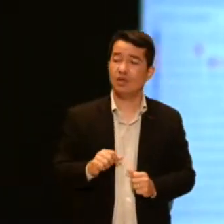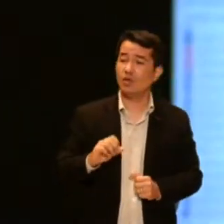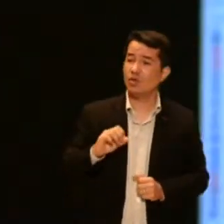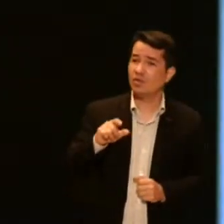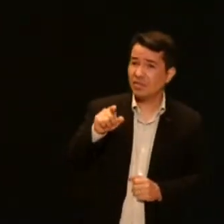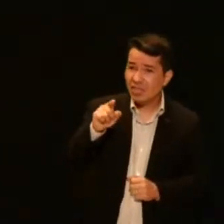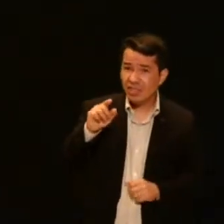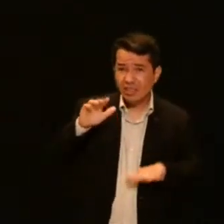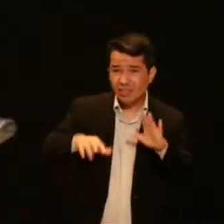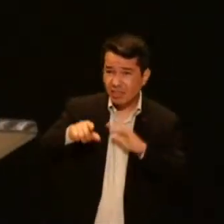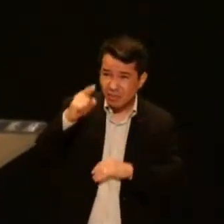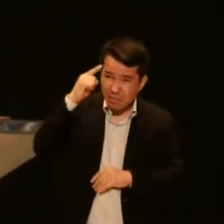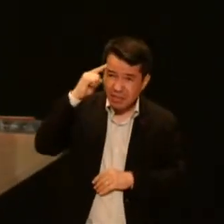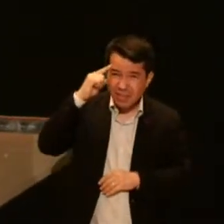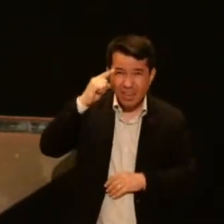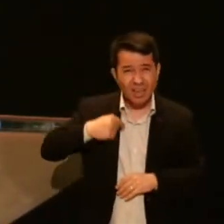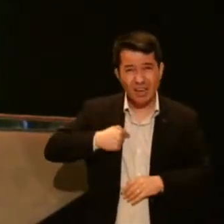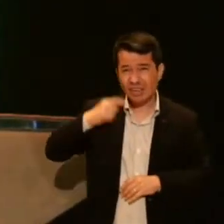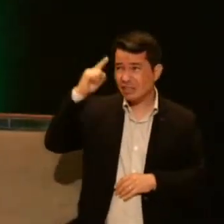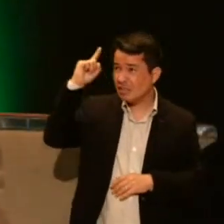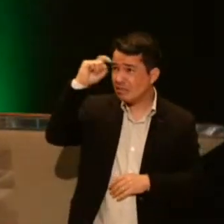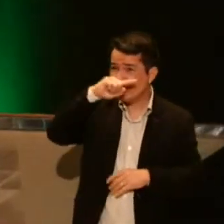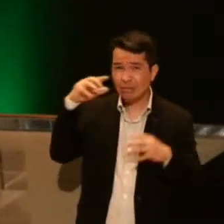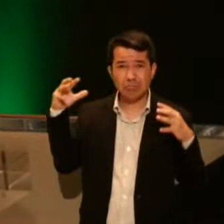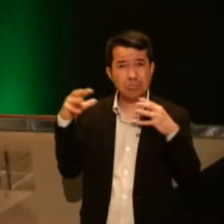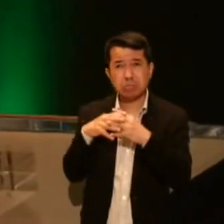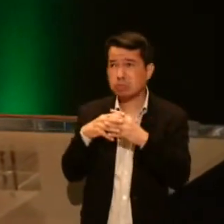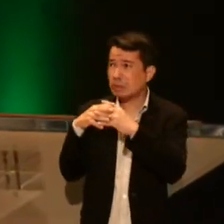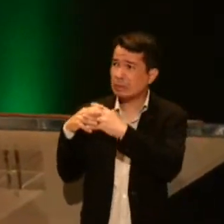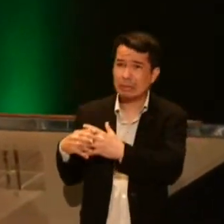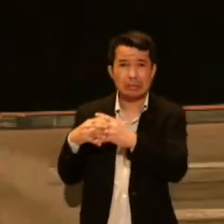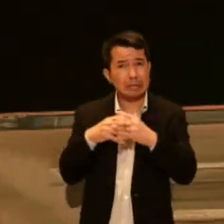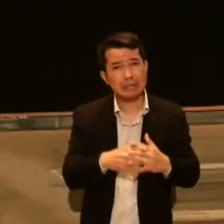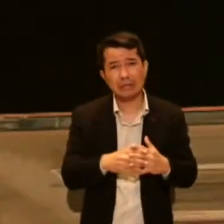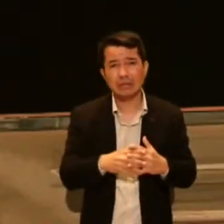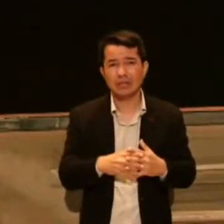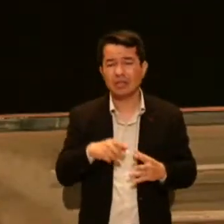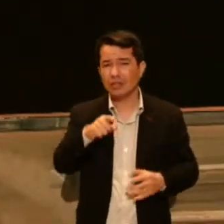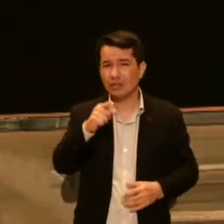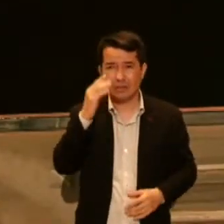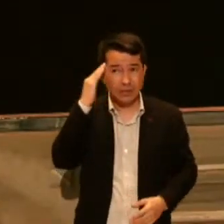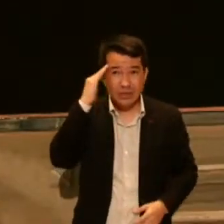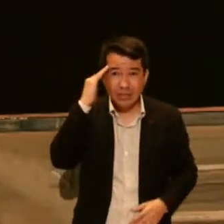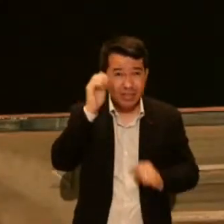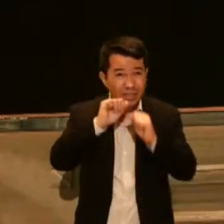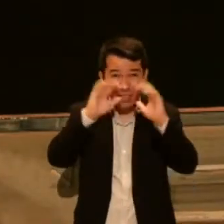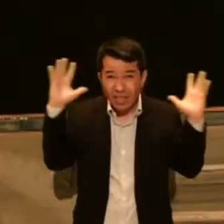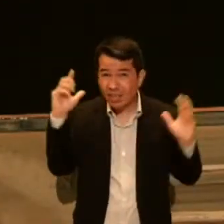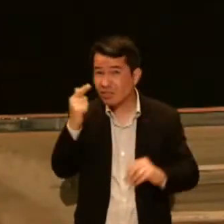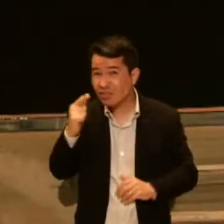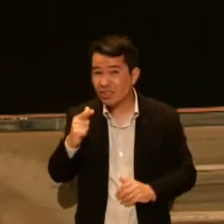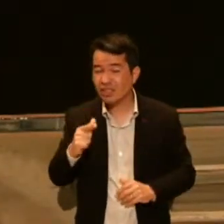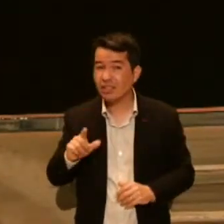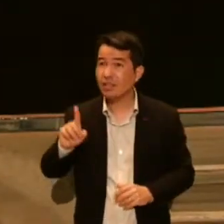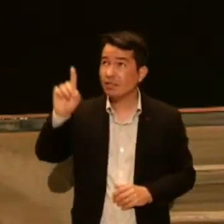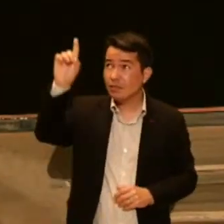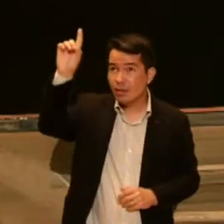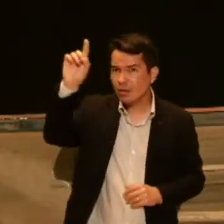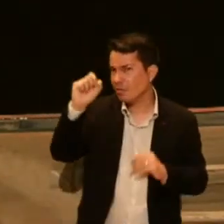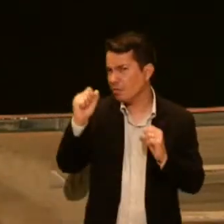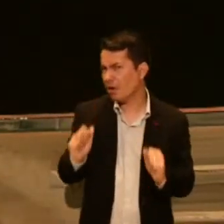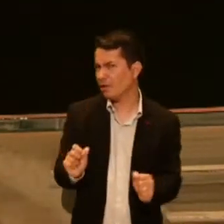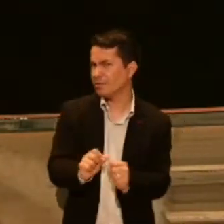que você tenha para compreender, porque se for preciso fazer uma estrela